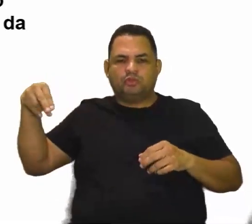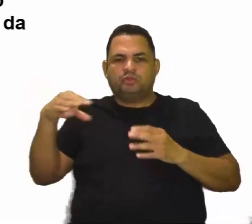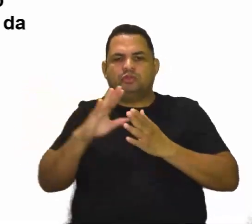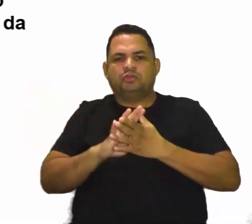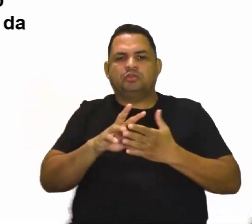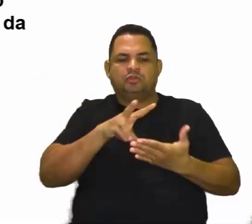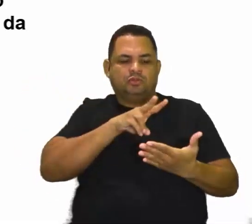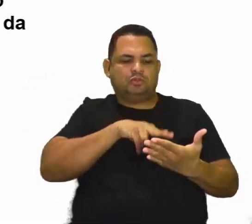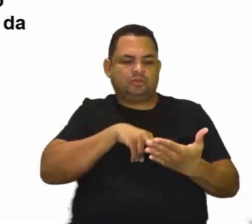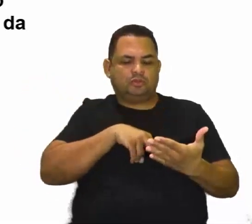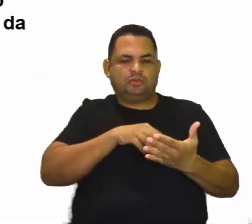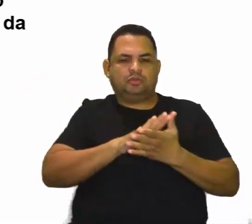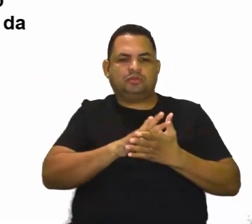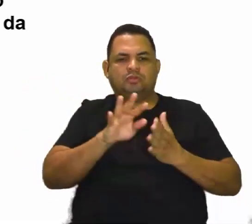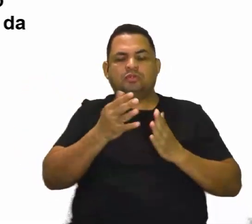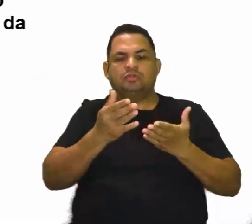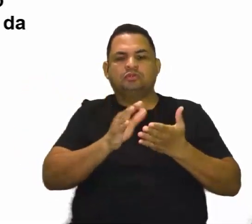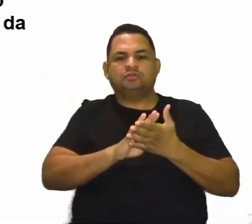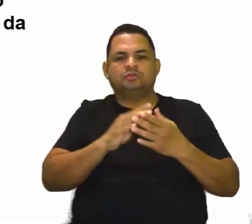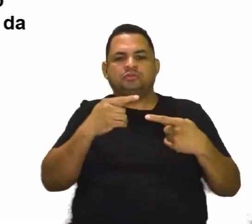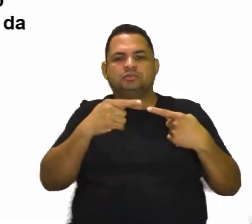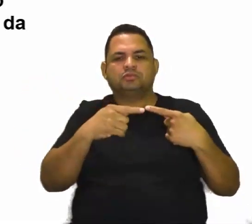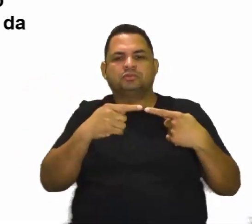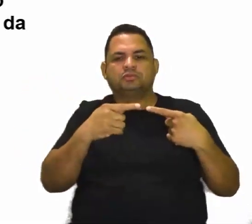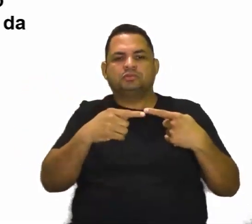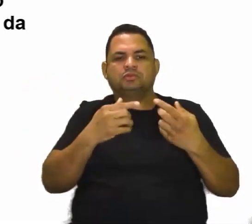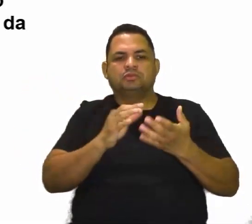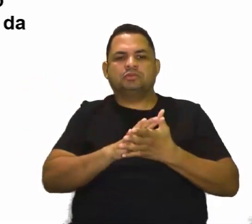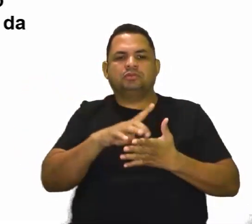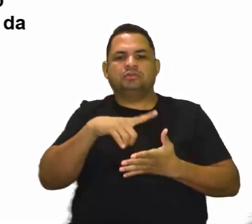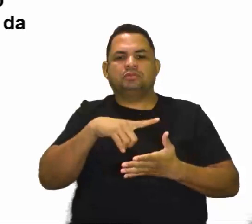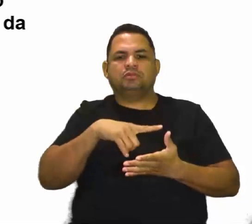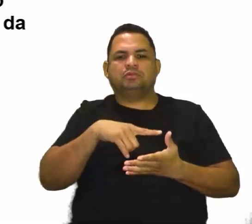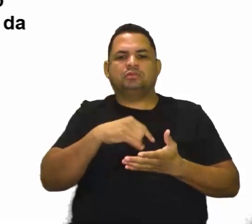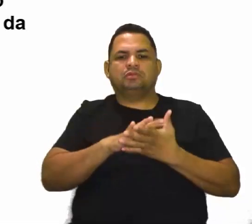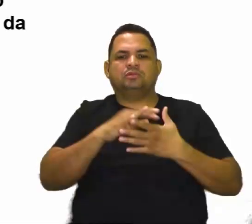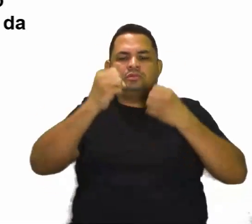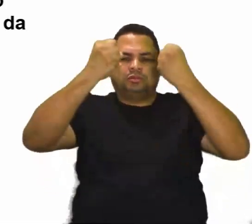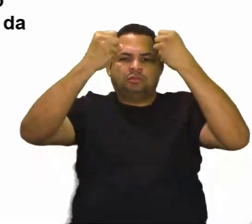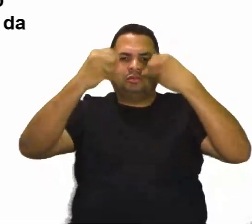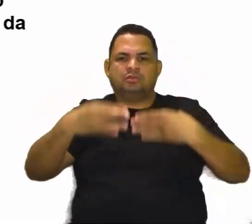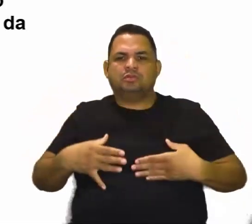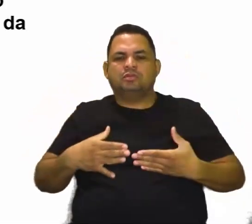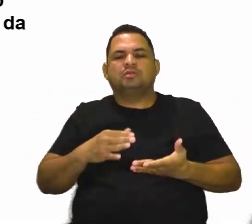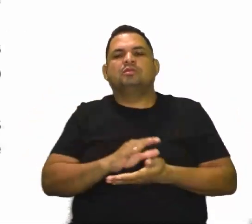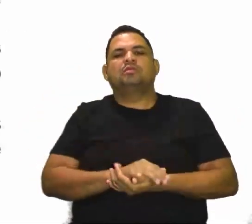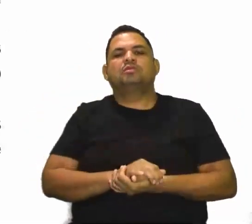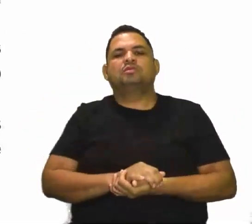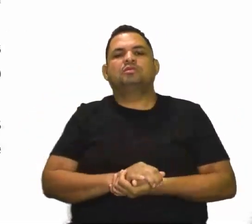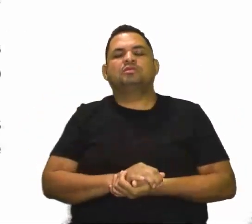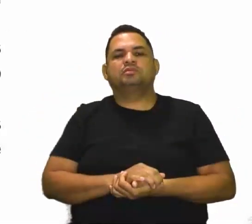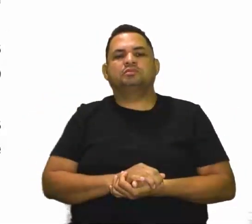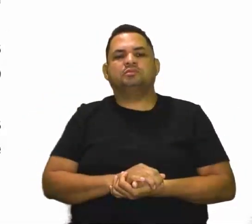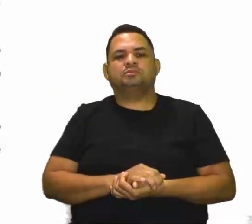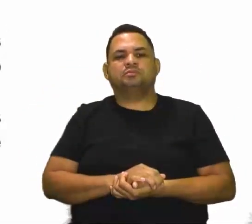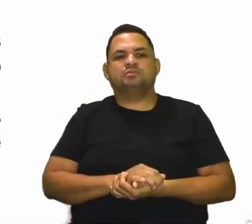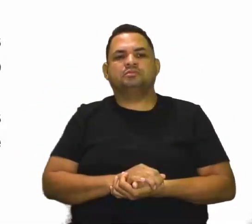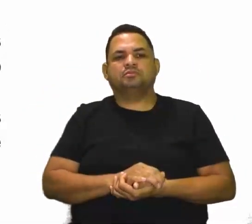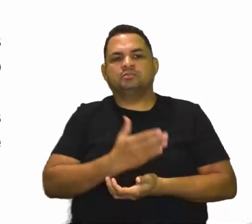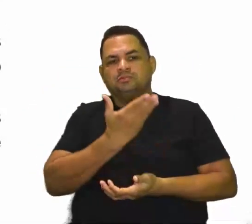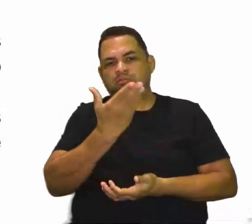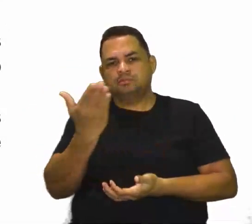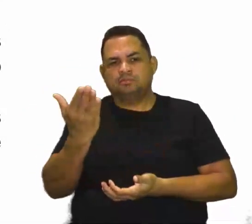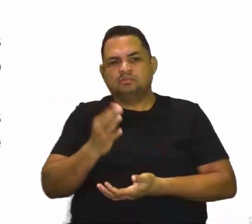o leitor do Sertão de Euclides da Cunha entra em contato, tem uma de suas explicações. E uma das explicações é isso